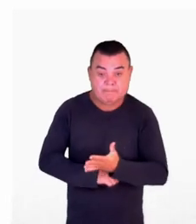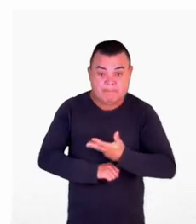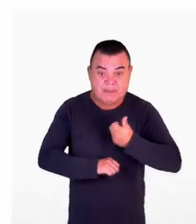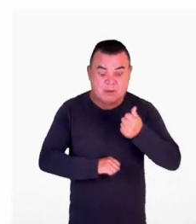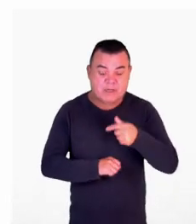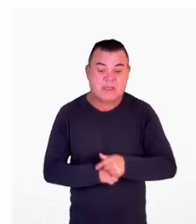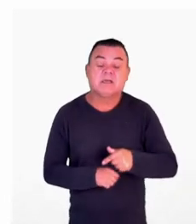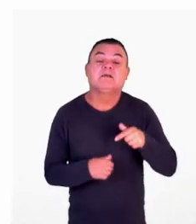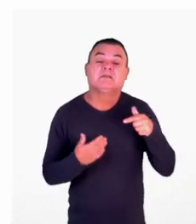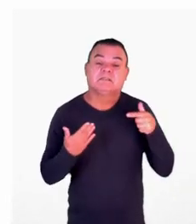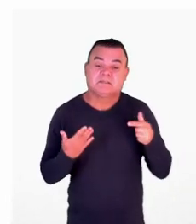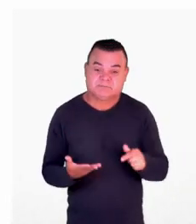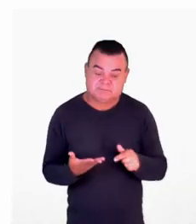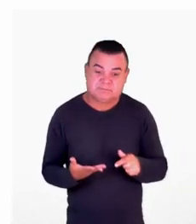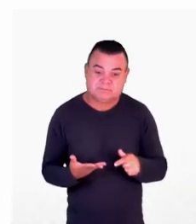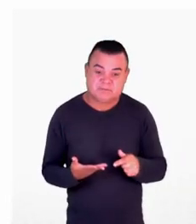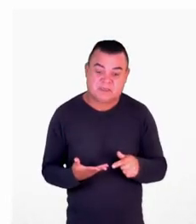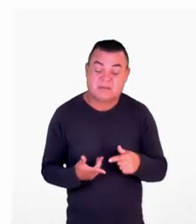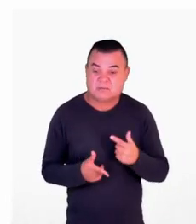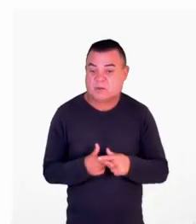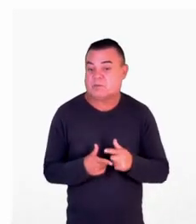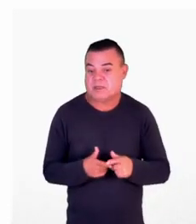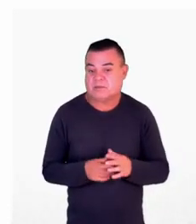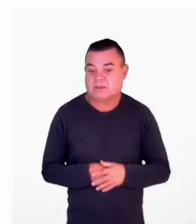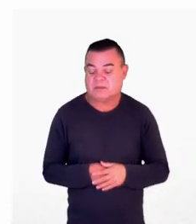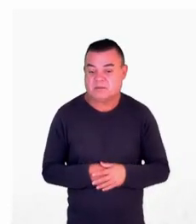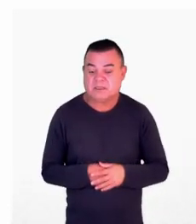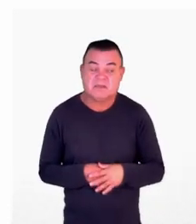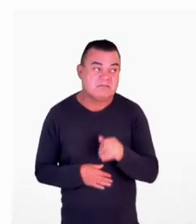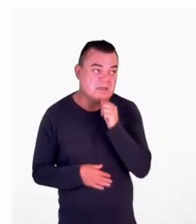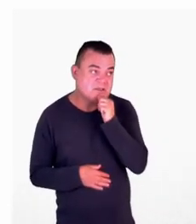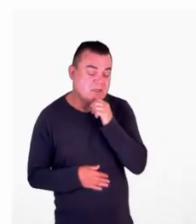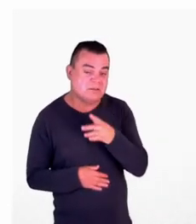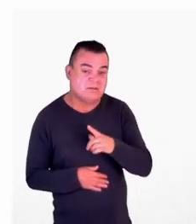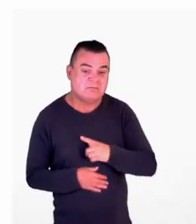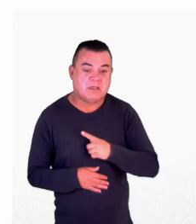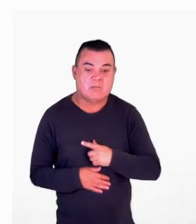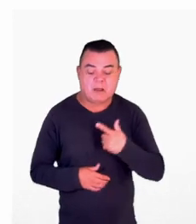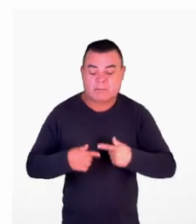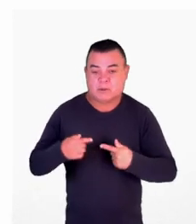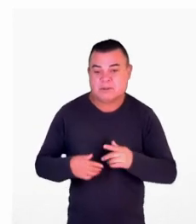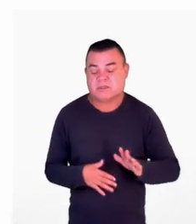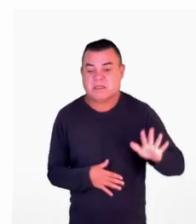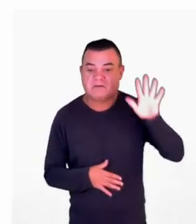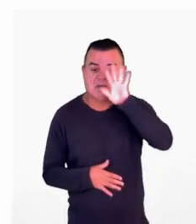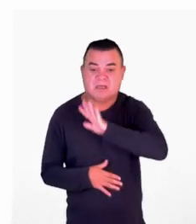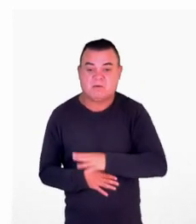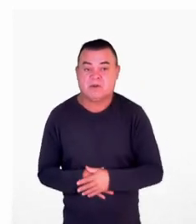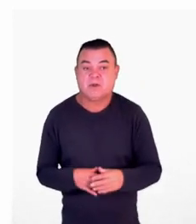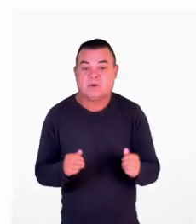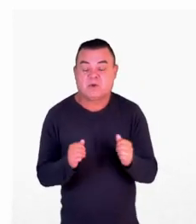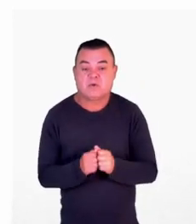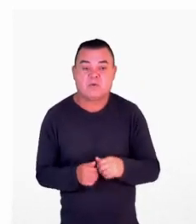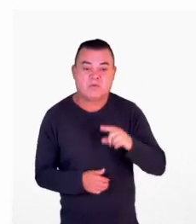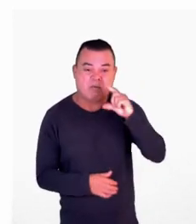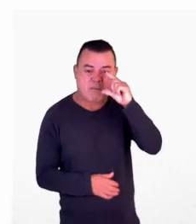essa situação porque acho que não adianta a gente ter uma política nacional com tão baixa adesão